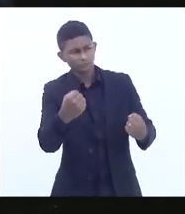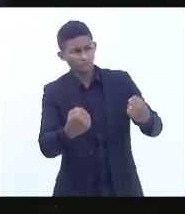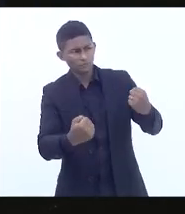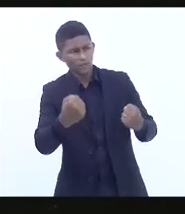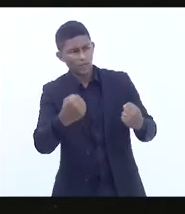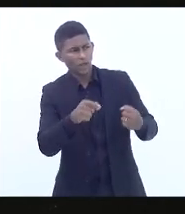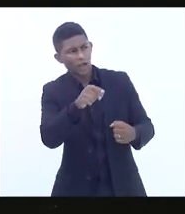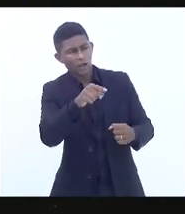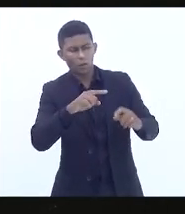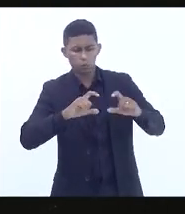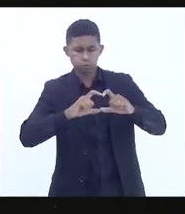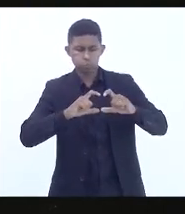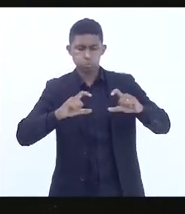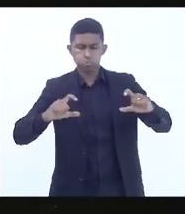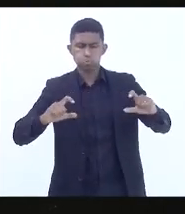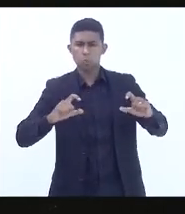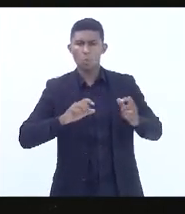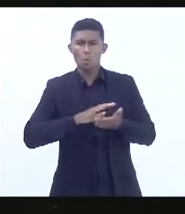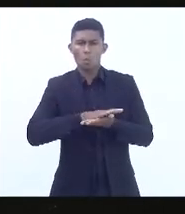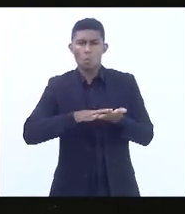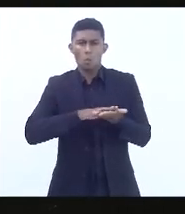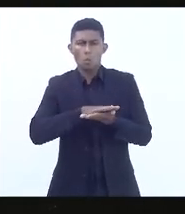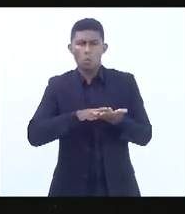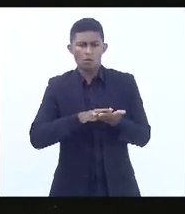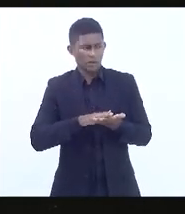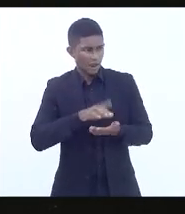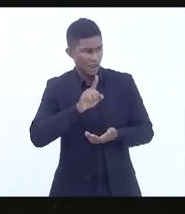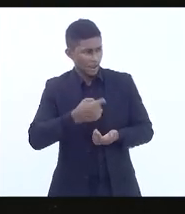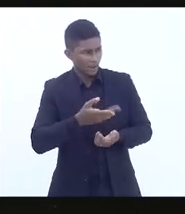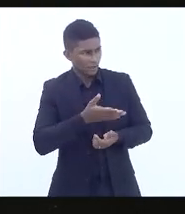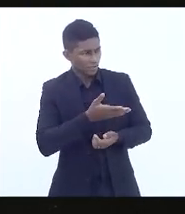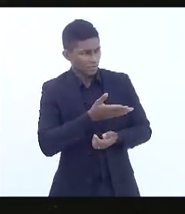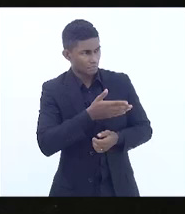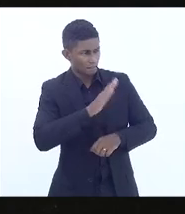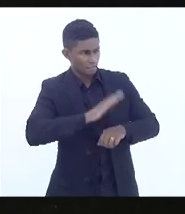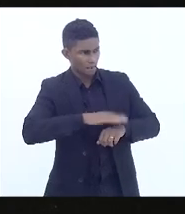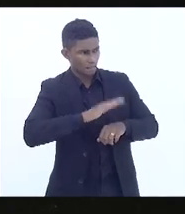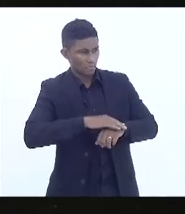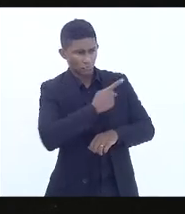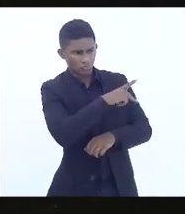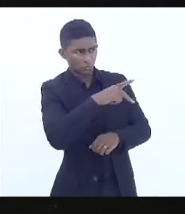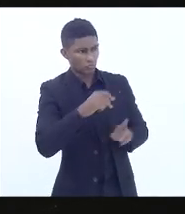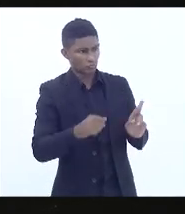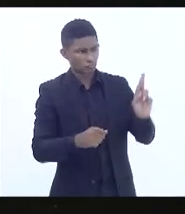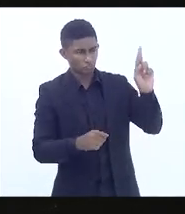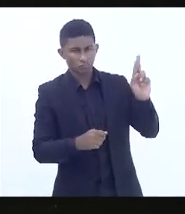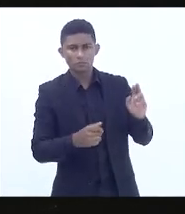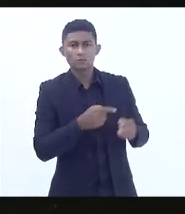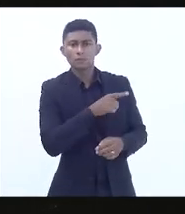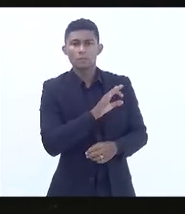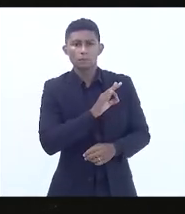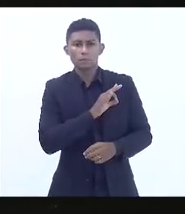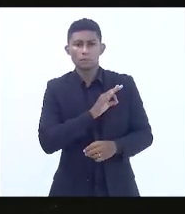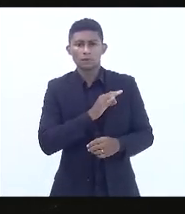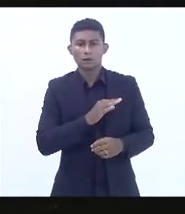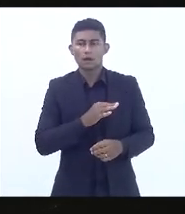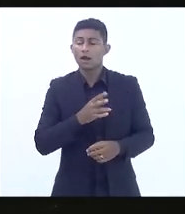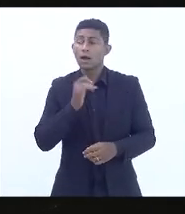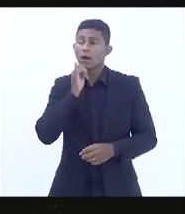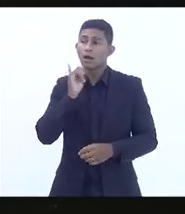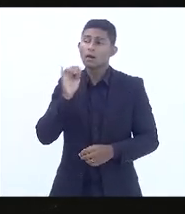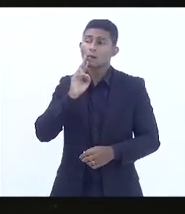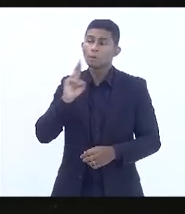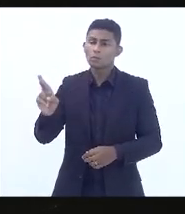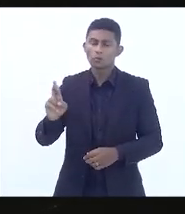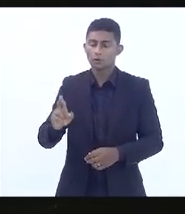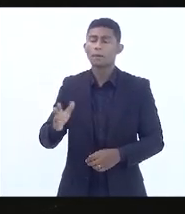sem placa é de vocês? E aí um dos policiais respondeu: é meu. E eu